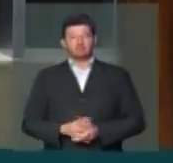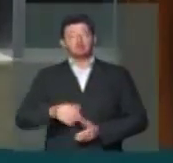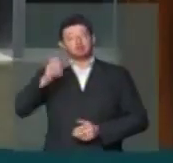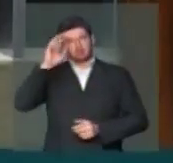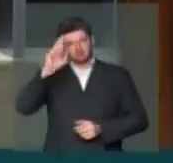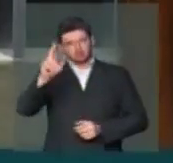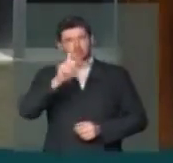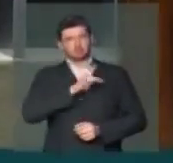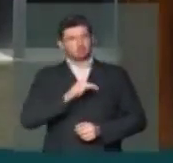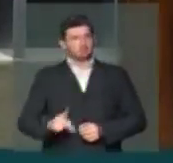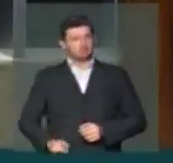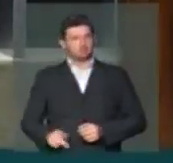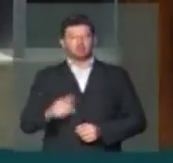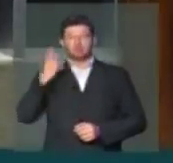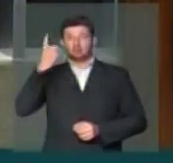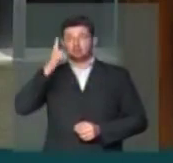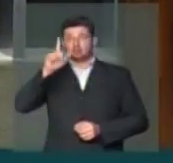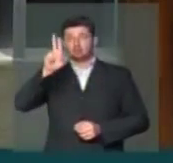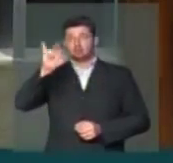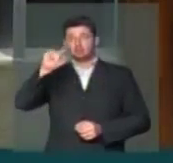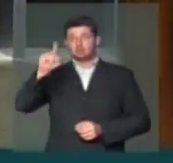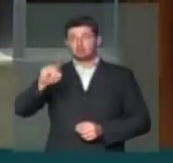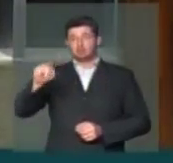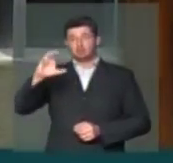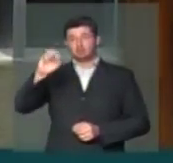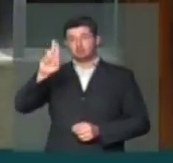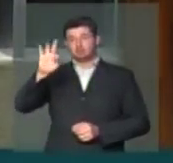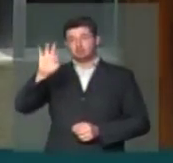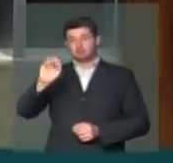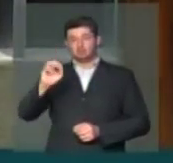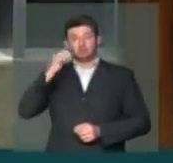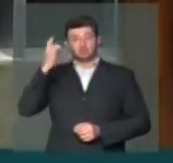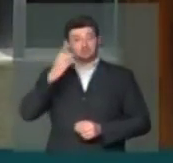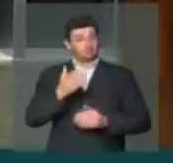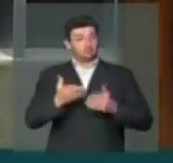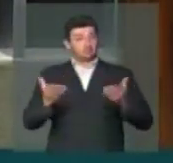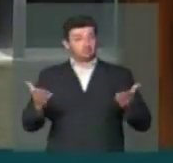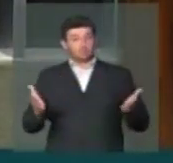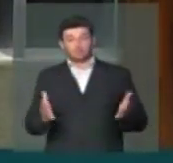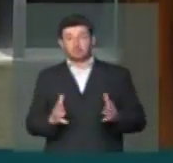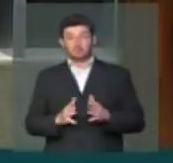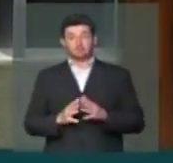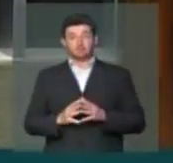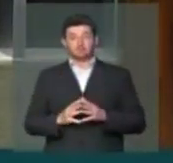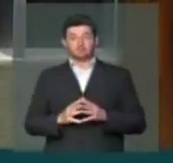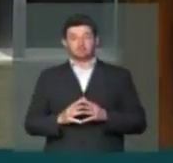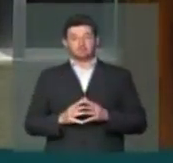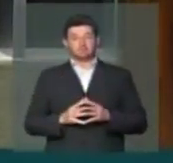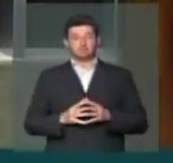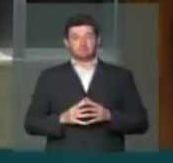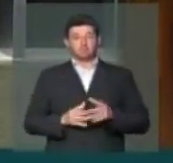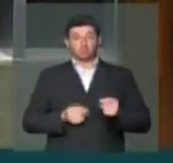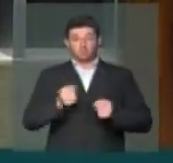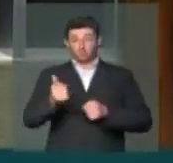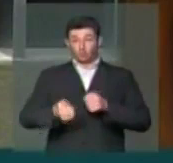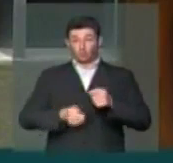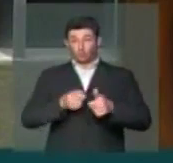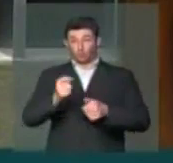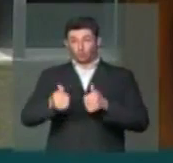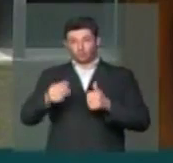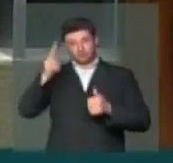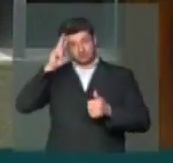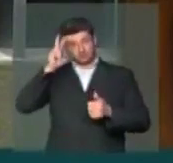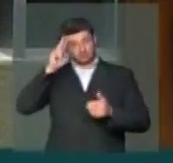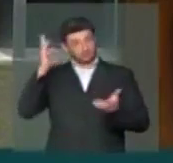Senhor presidente, deputado Luiz Couto, senhoras e senhores parlamentares, raros neste plenário,